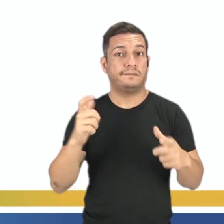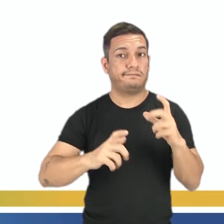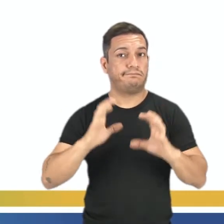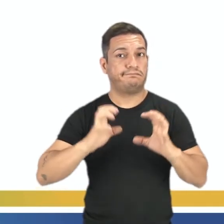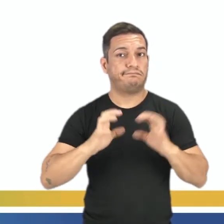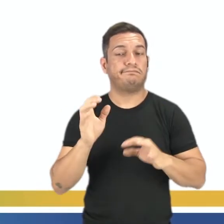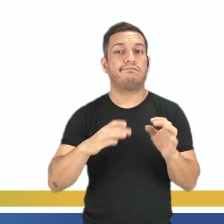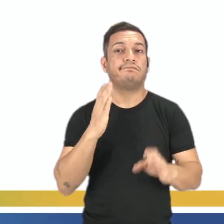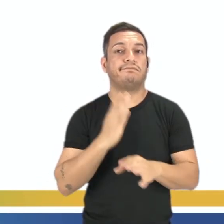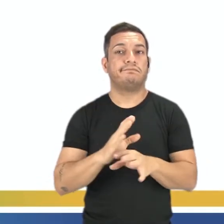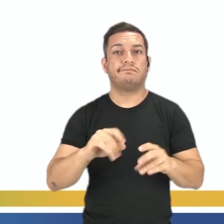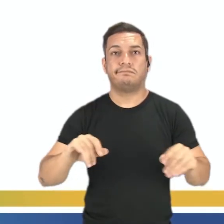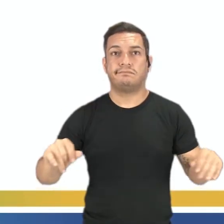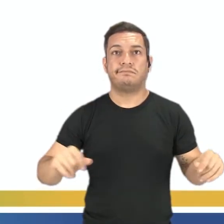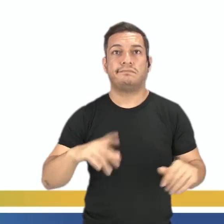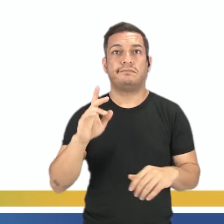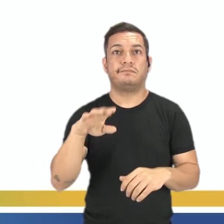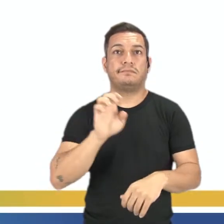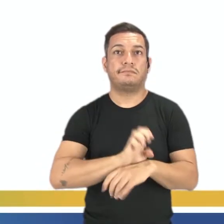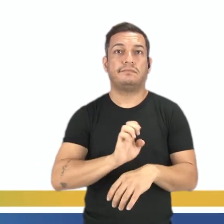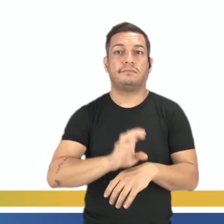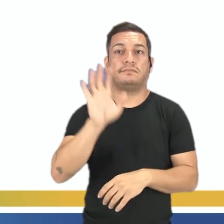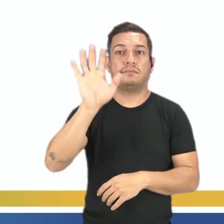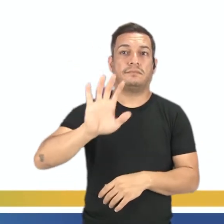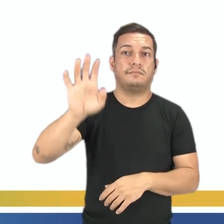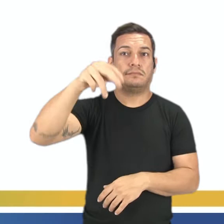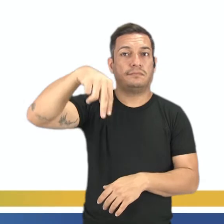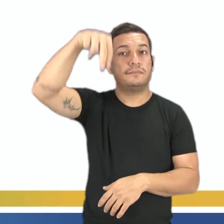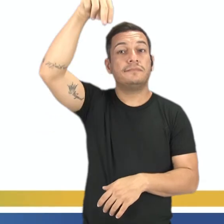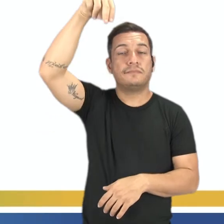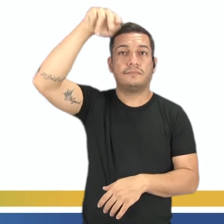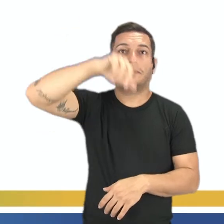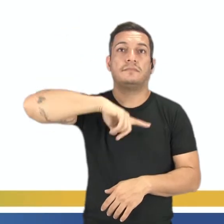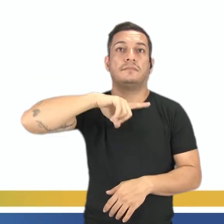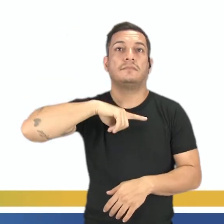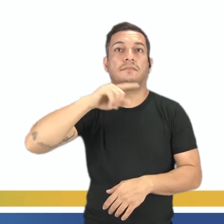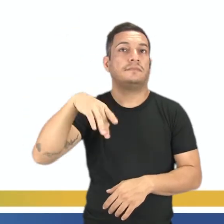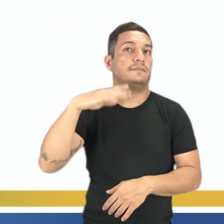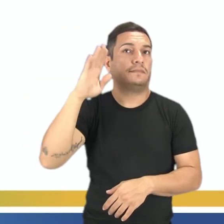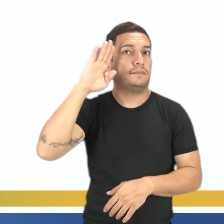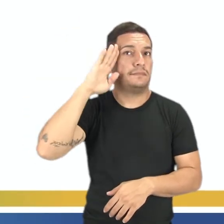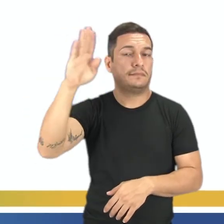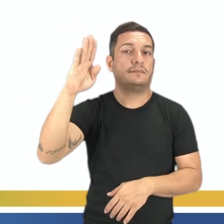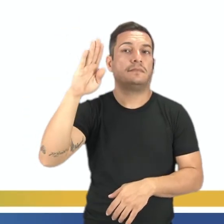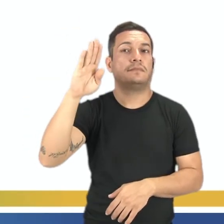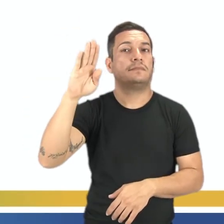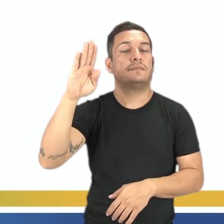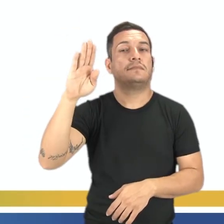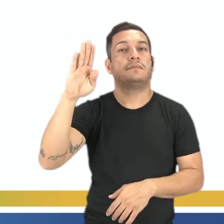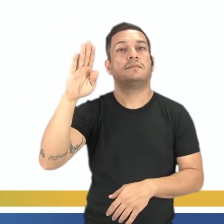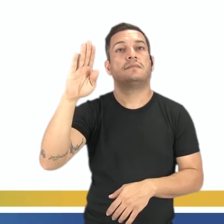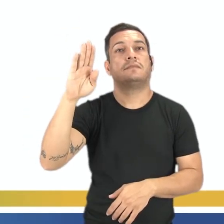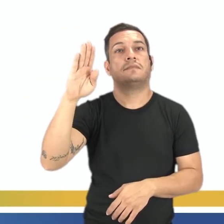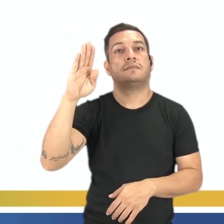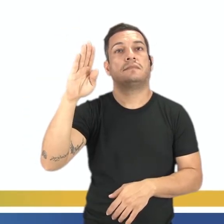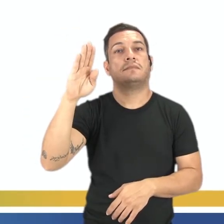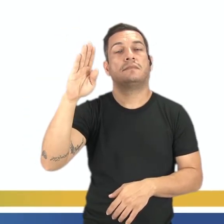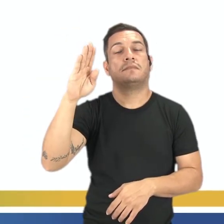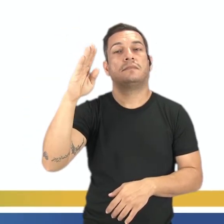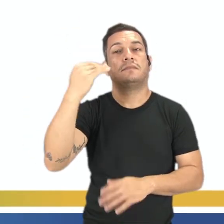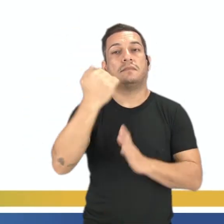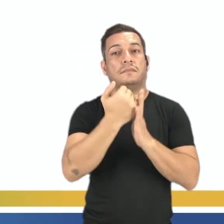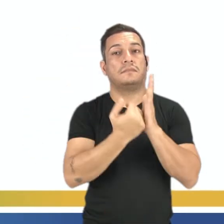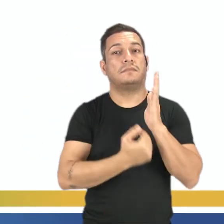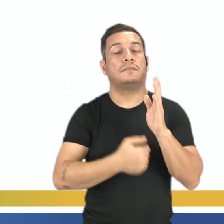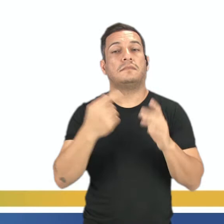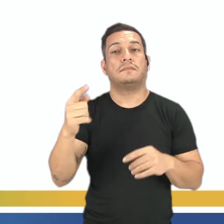conflitos por terras são os estados da região norte. Nós temos aí como campeão de conflitos no campo, né, contra